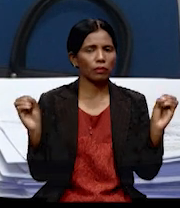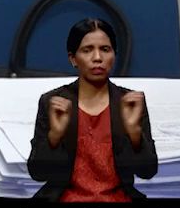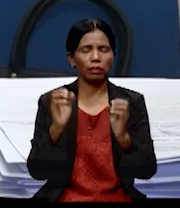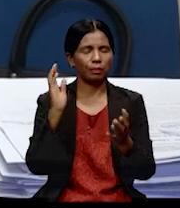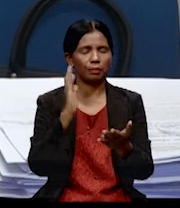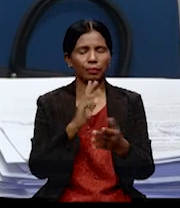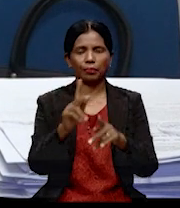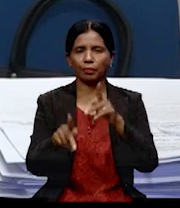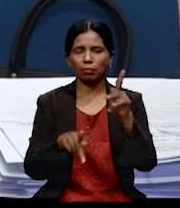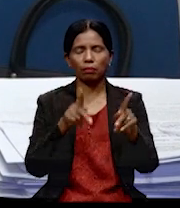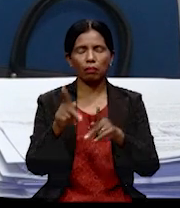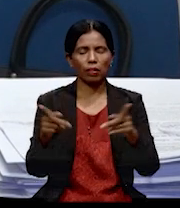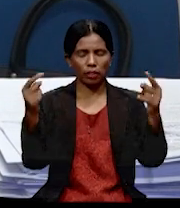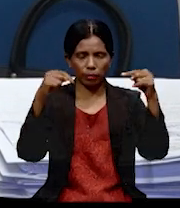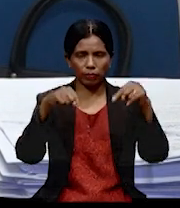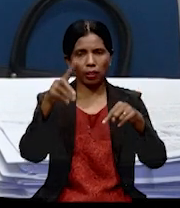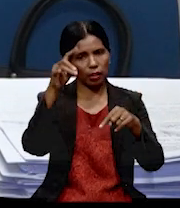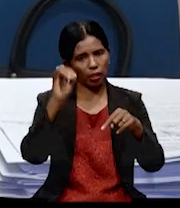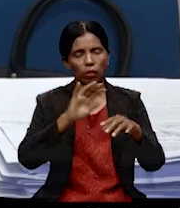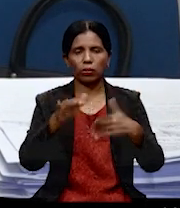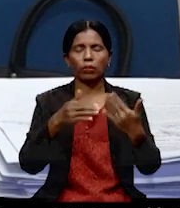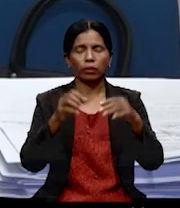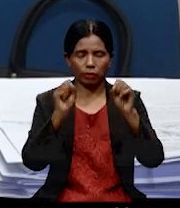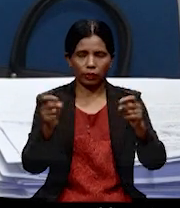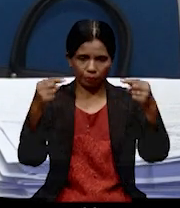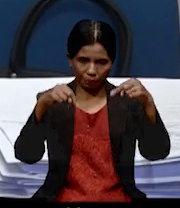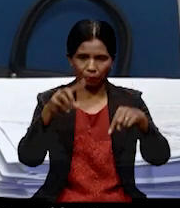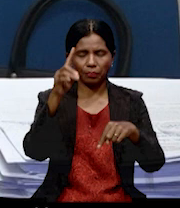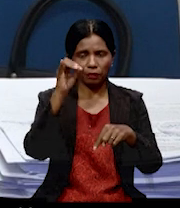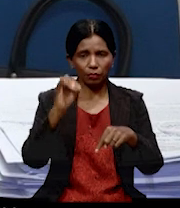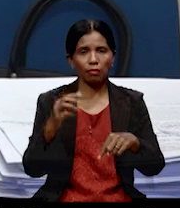ema ida a tutuma e dele. Porque ita respeita